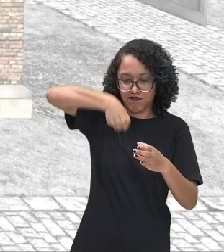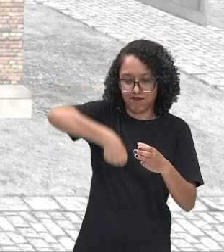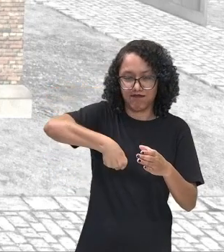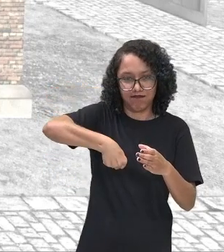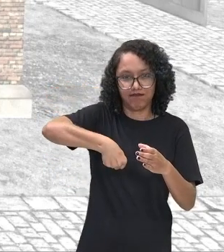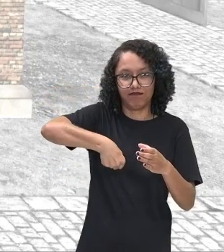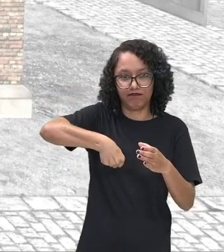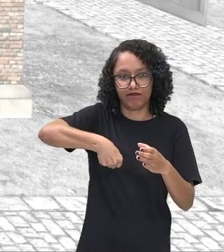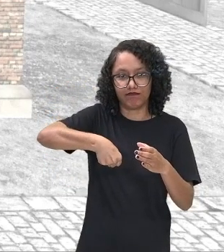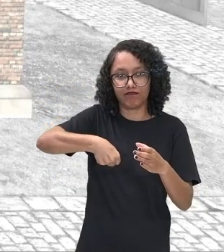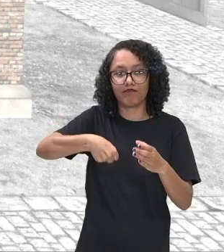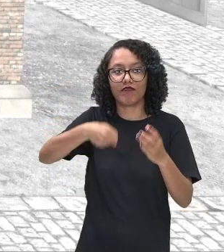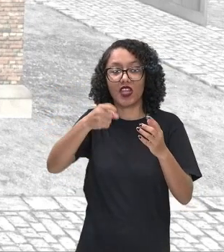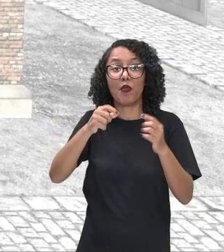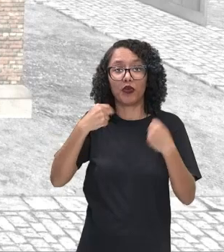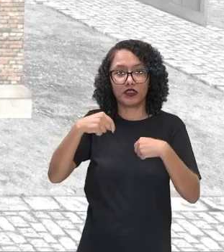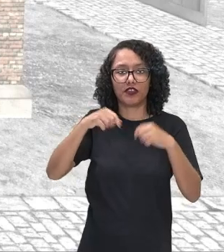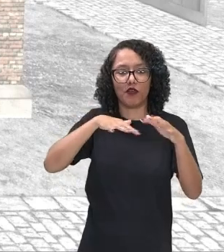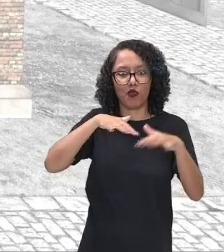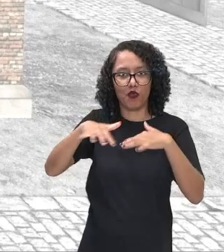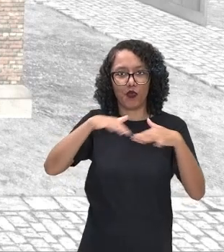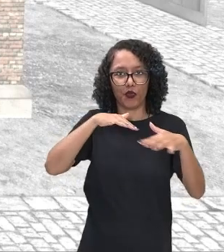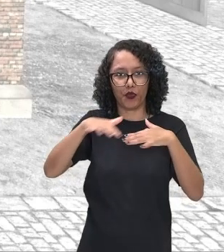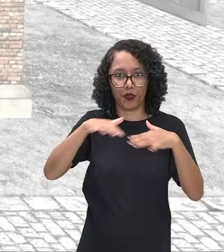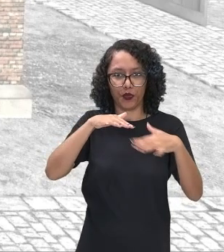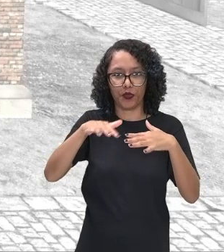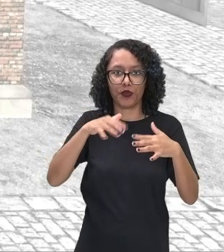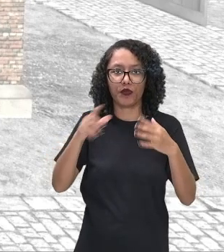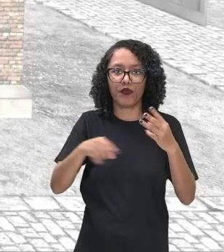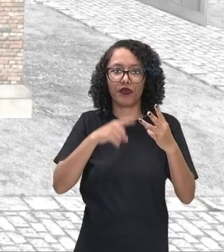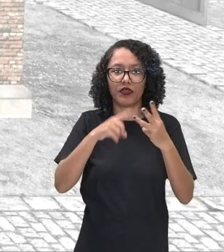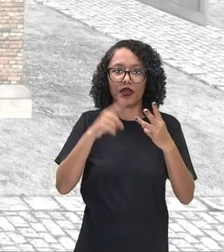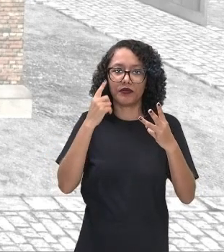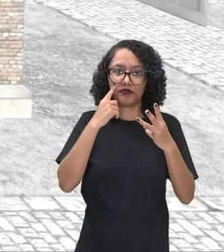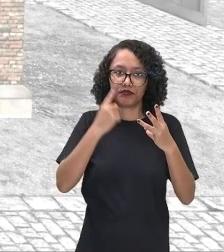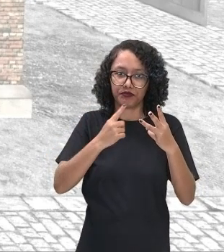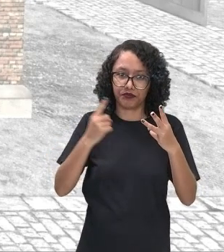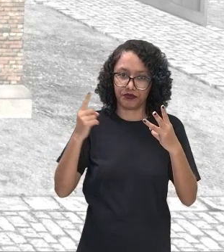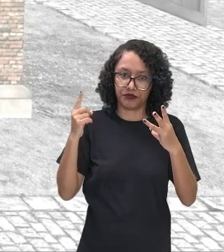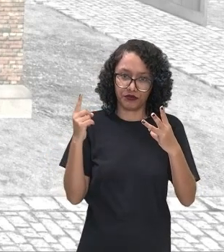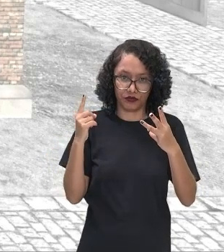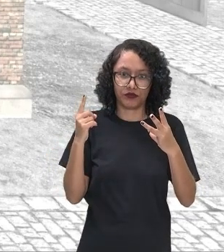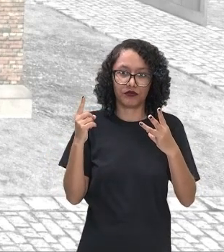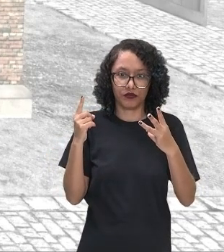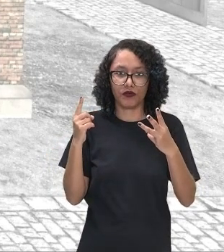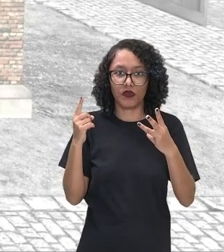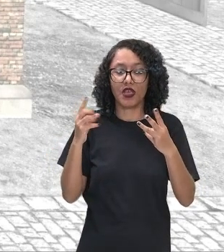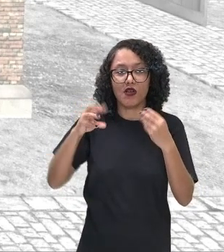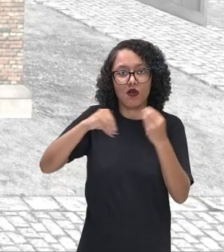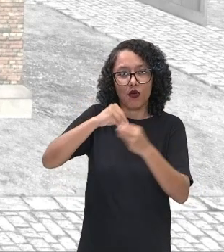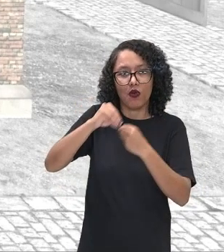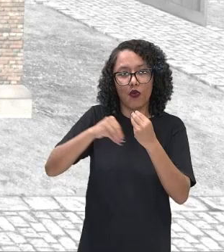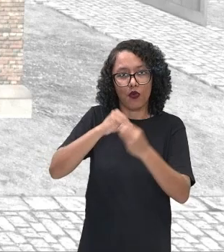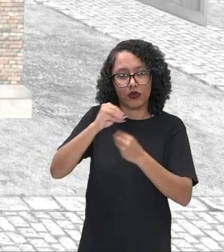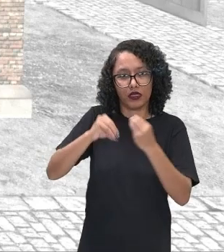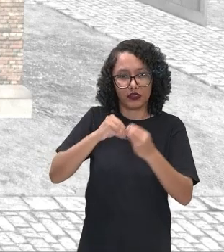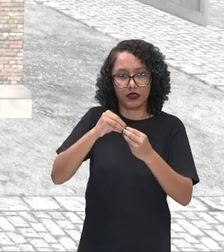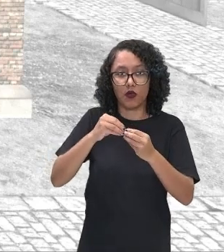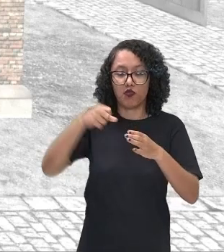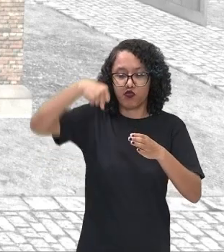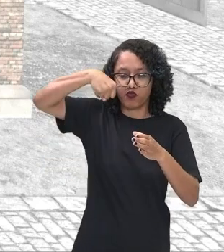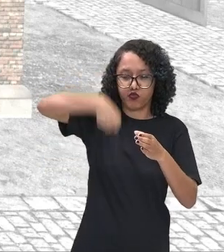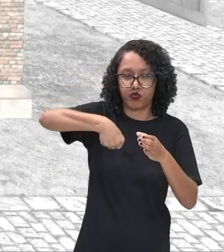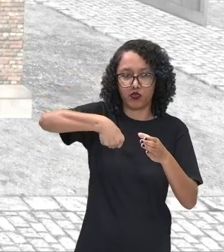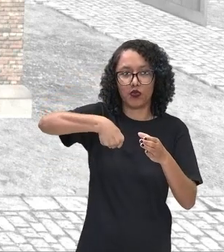gera movimento mecânico. 3. Condensação do vapor. Após empurrar o pistão,